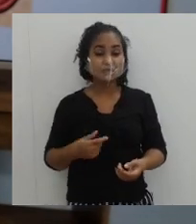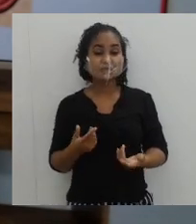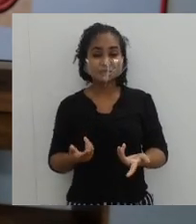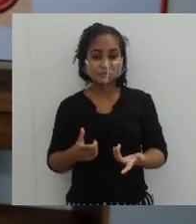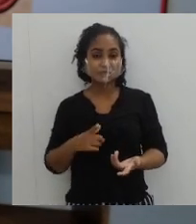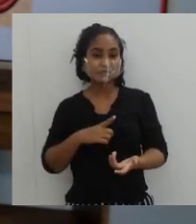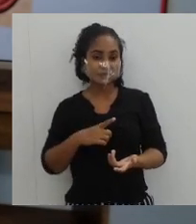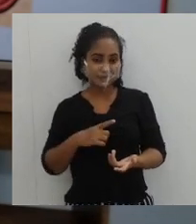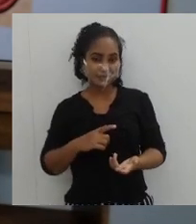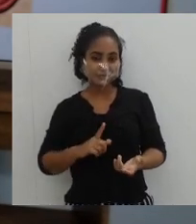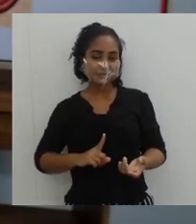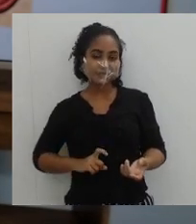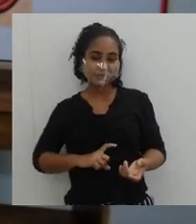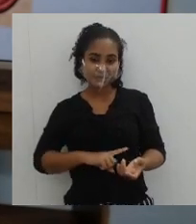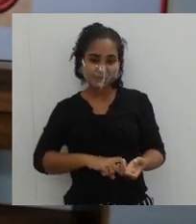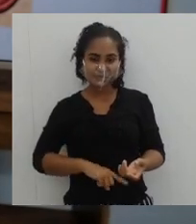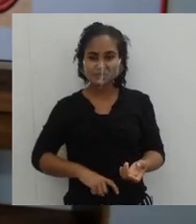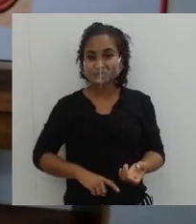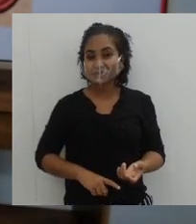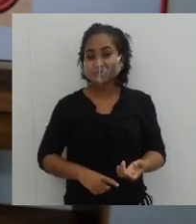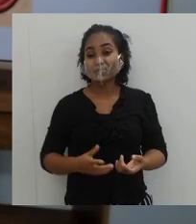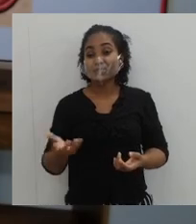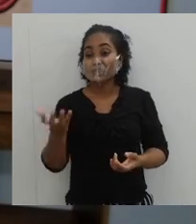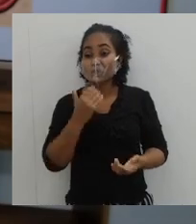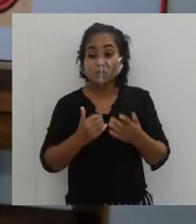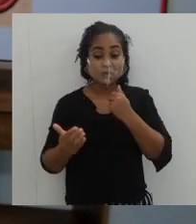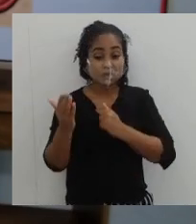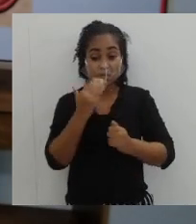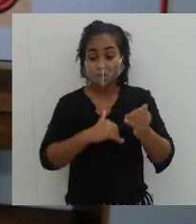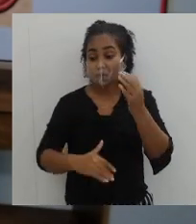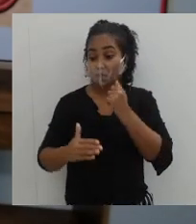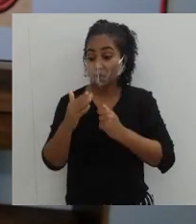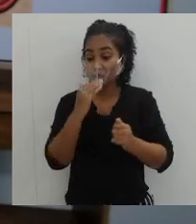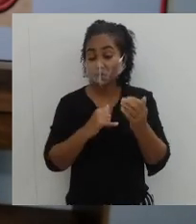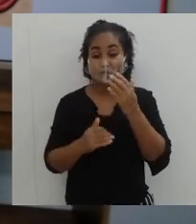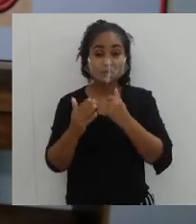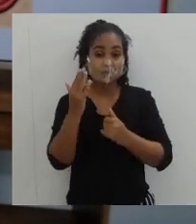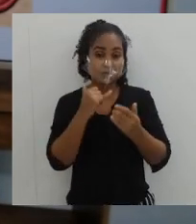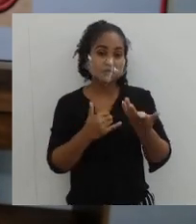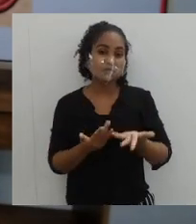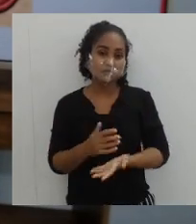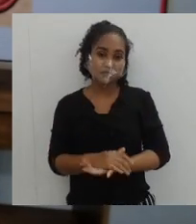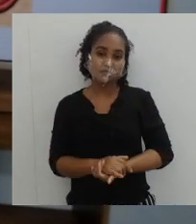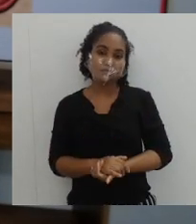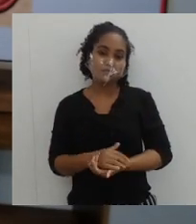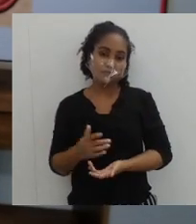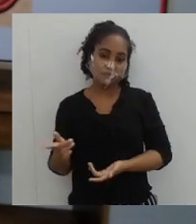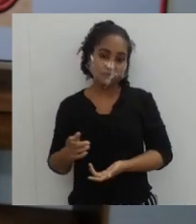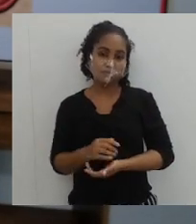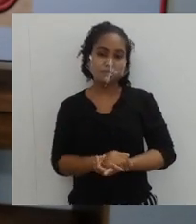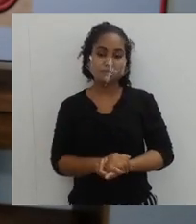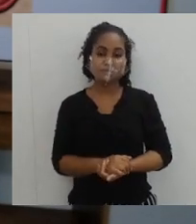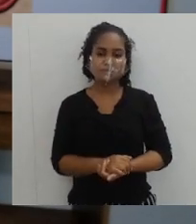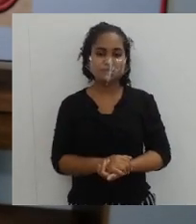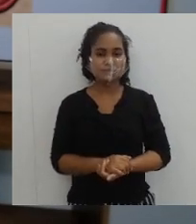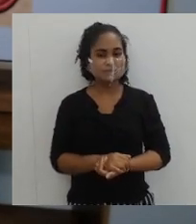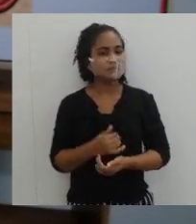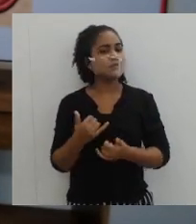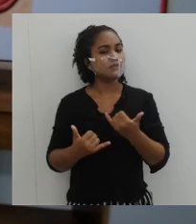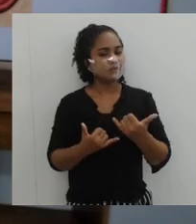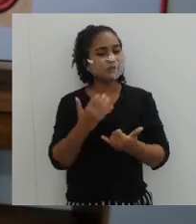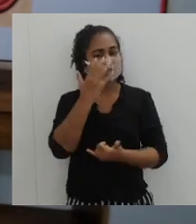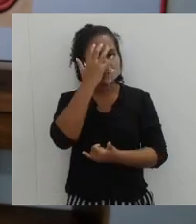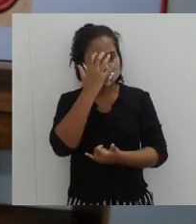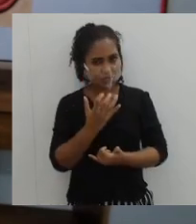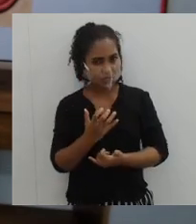solitária, ela nunca está satisfeita, porque ela está comendo por ela e está comendo também para o verme, tá? Mas não brinca com isso